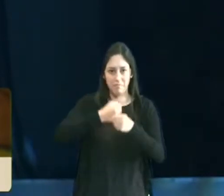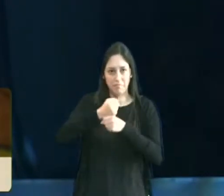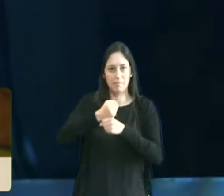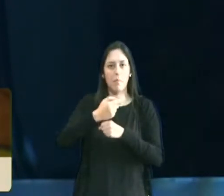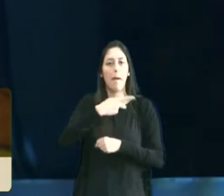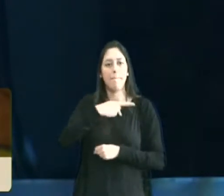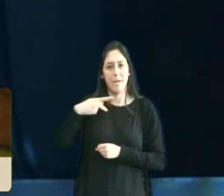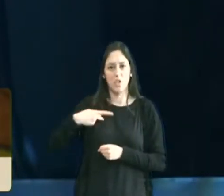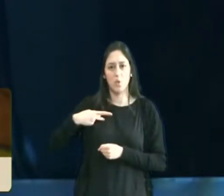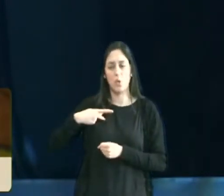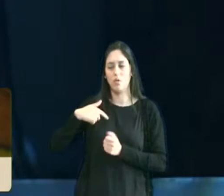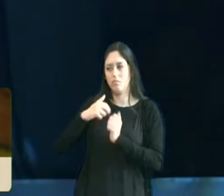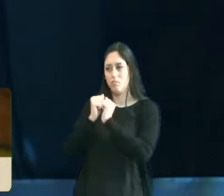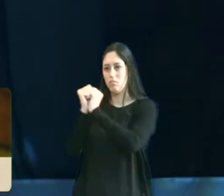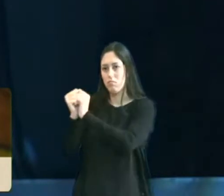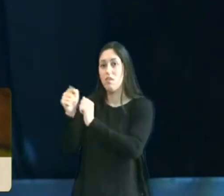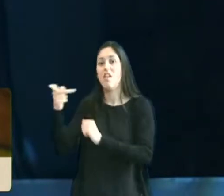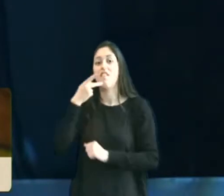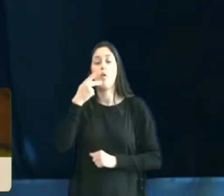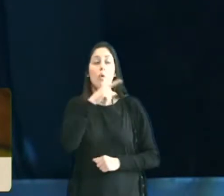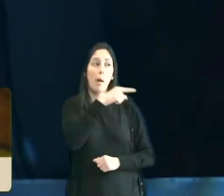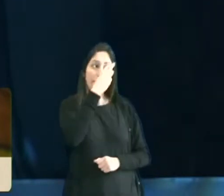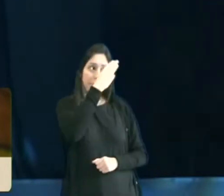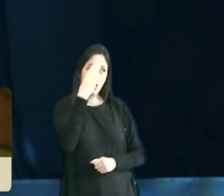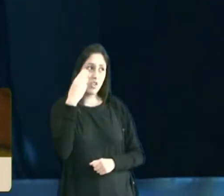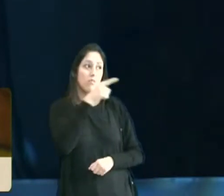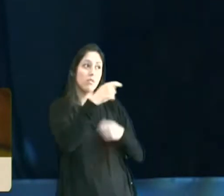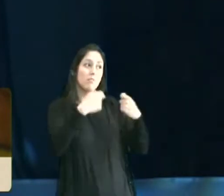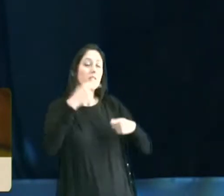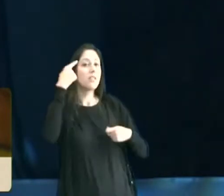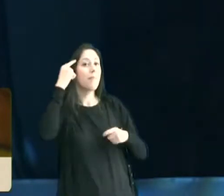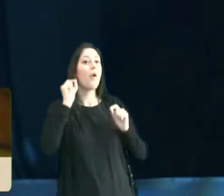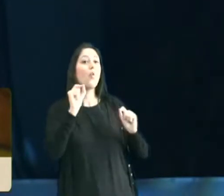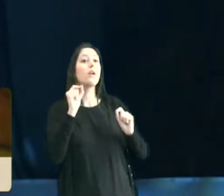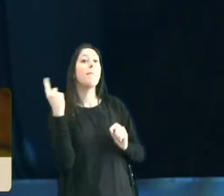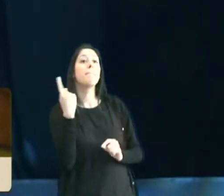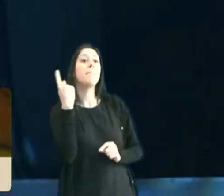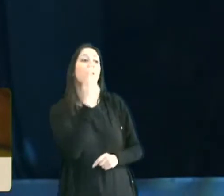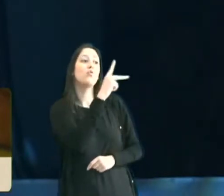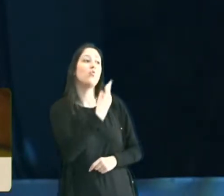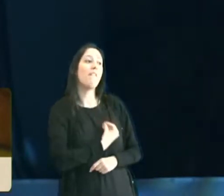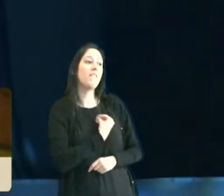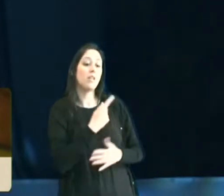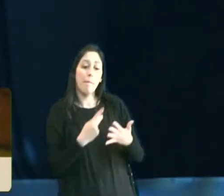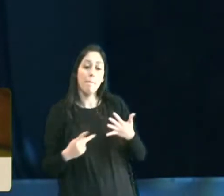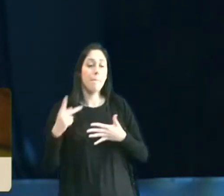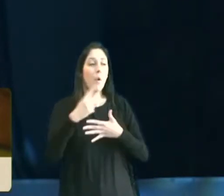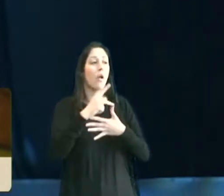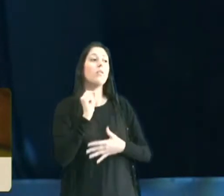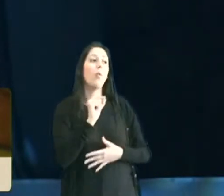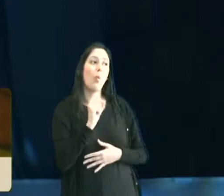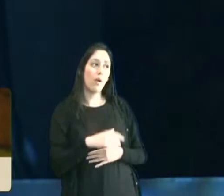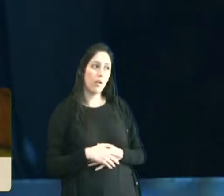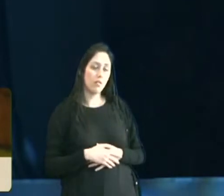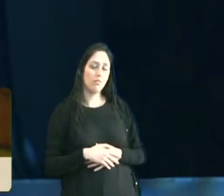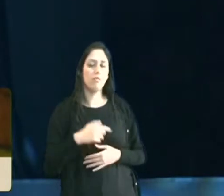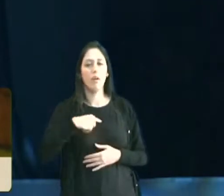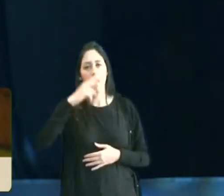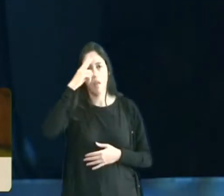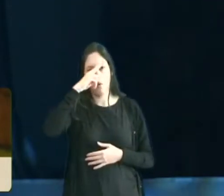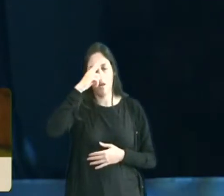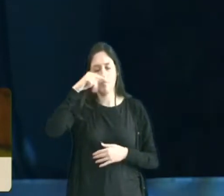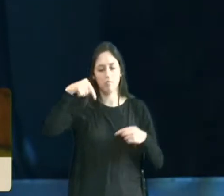falou: Michel, você precisa estabelecer as suas prioridades. Estava no começo da pandemia, eu tinha assumido frentes novas aqui na igreja. Ele